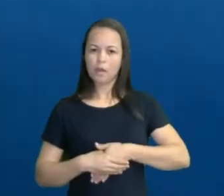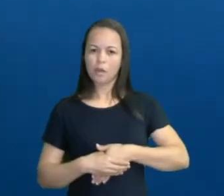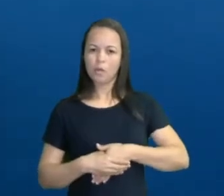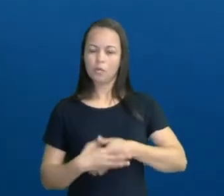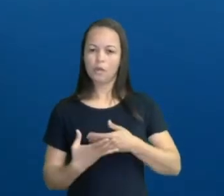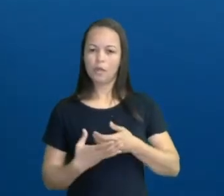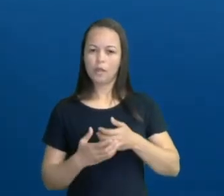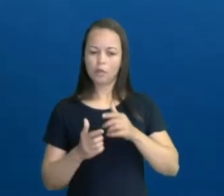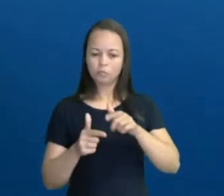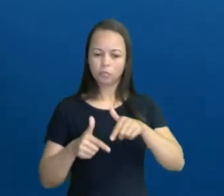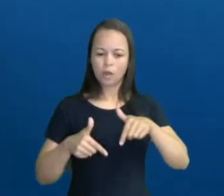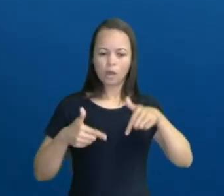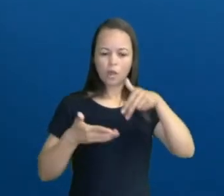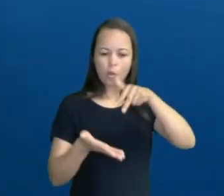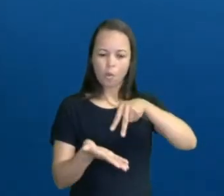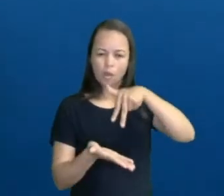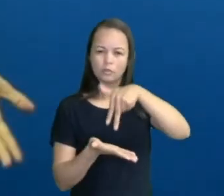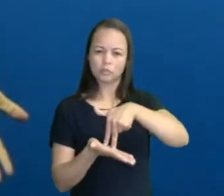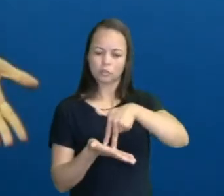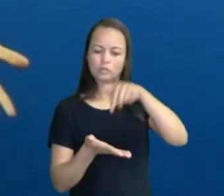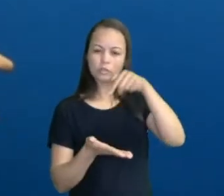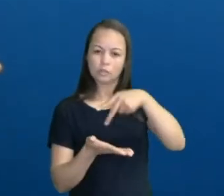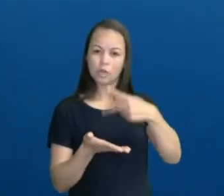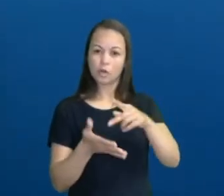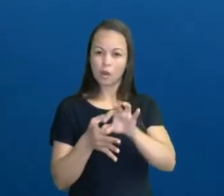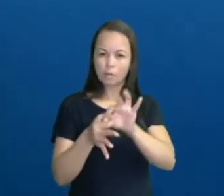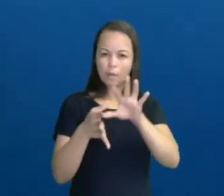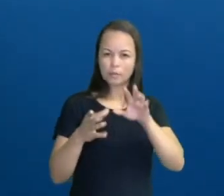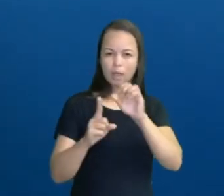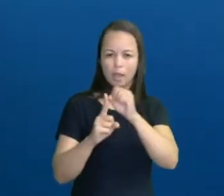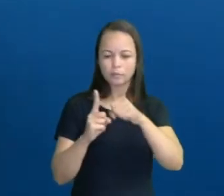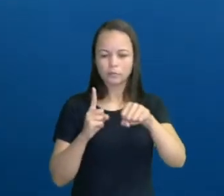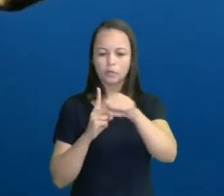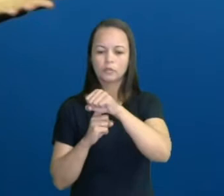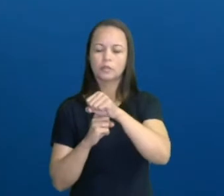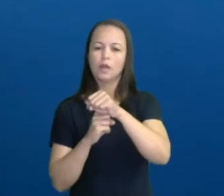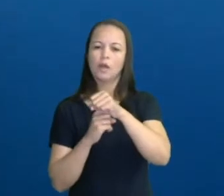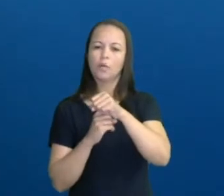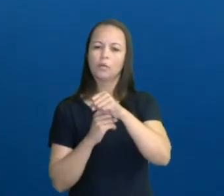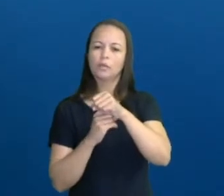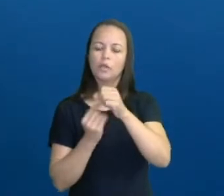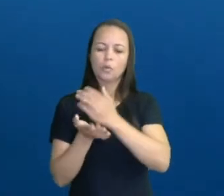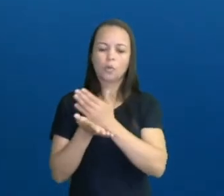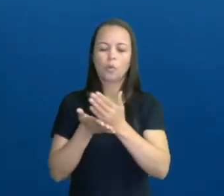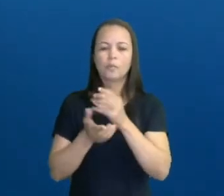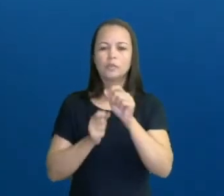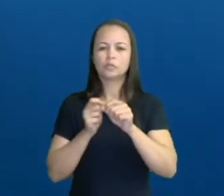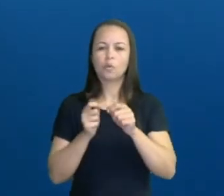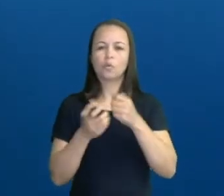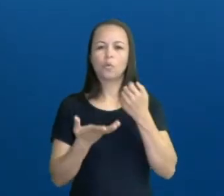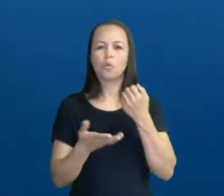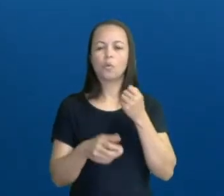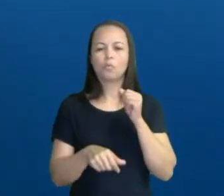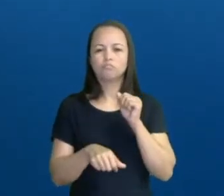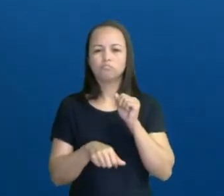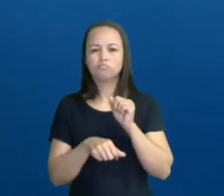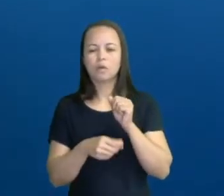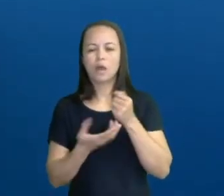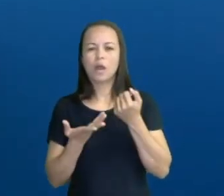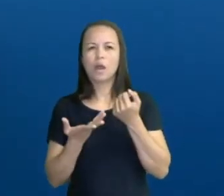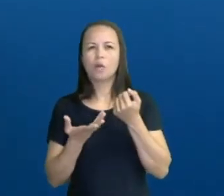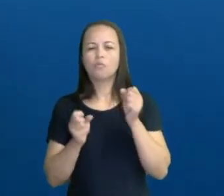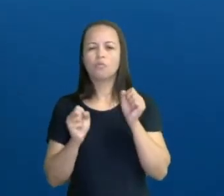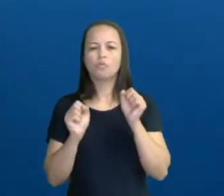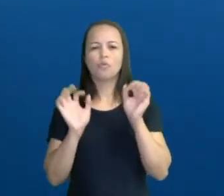desse movimento social, desse movimento libertário, que culminou com a derrocada, ou com